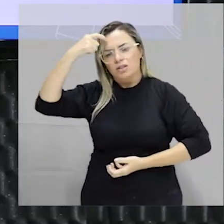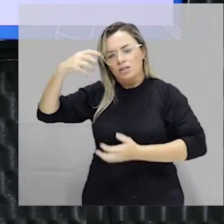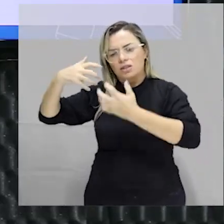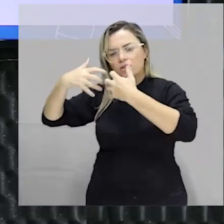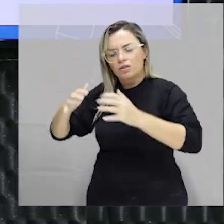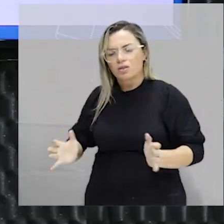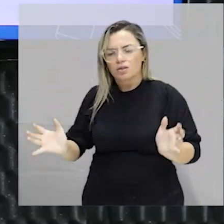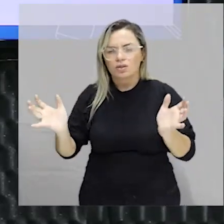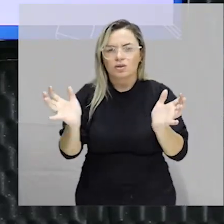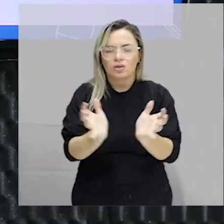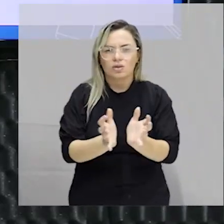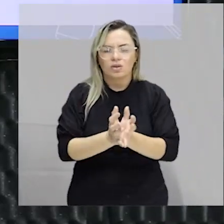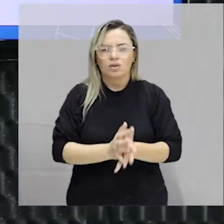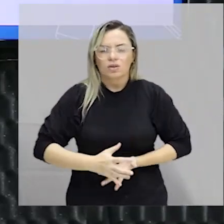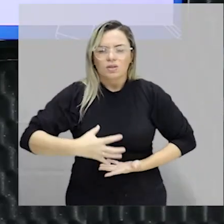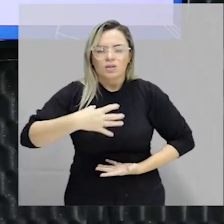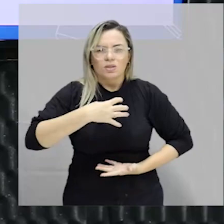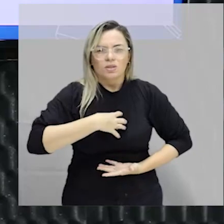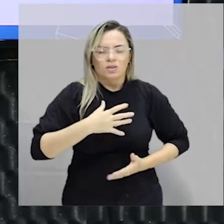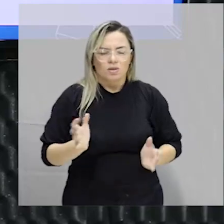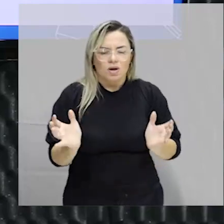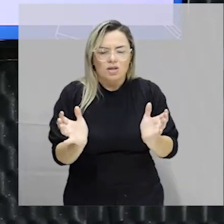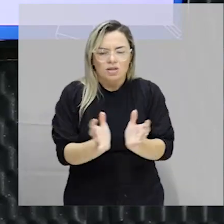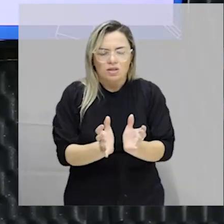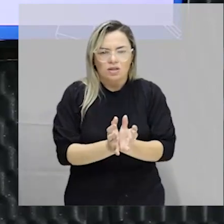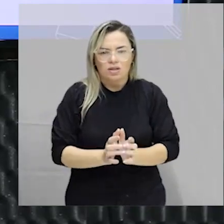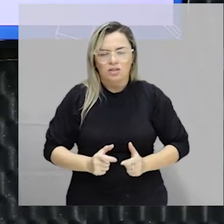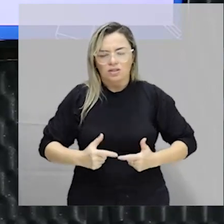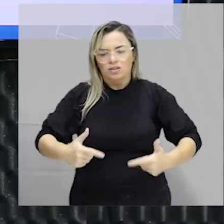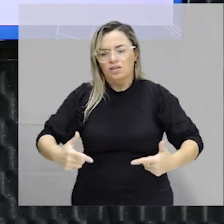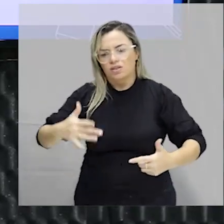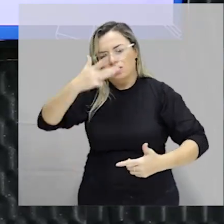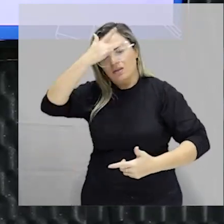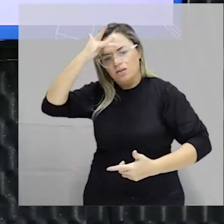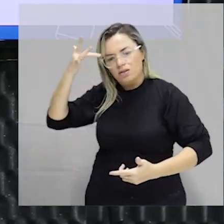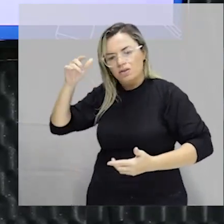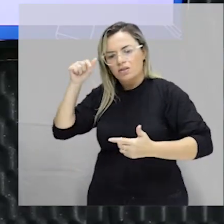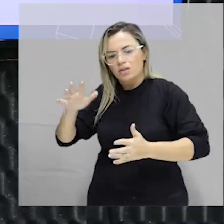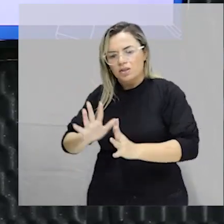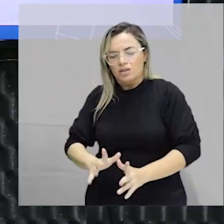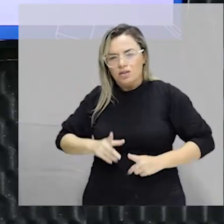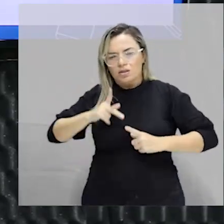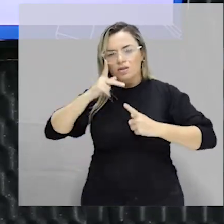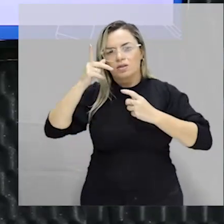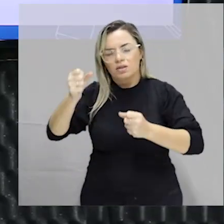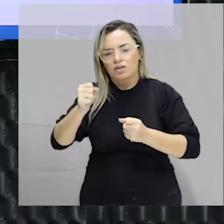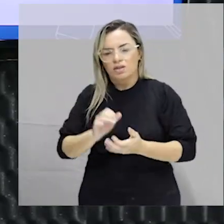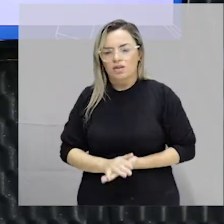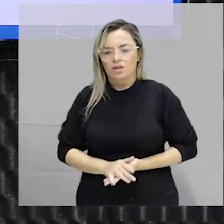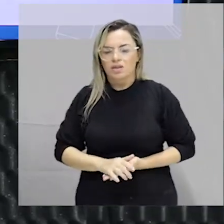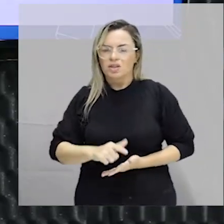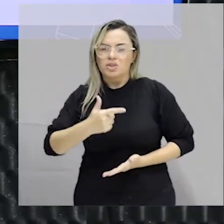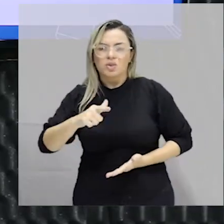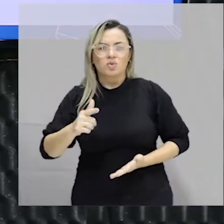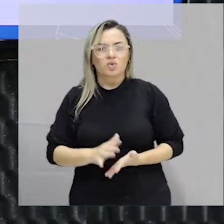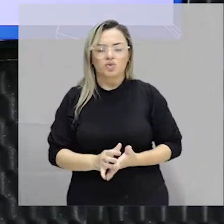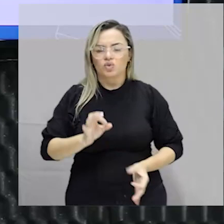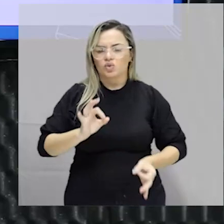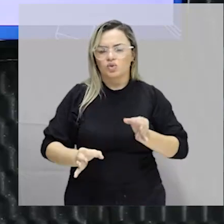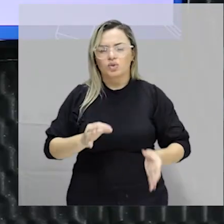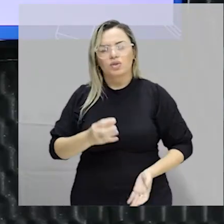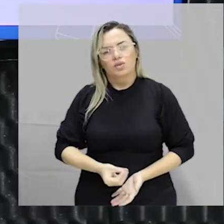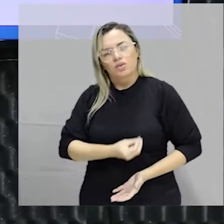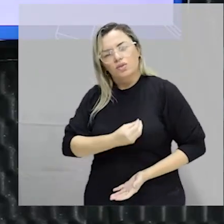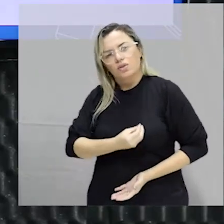ou seja, do sentimento coletivo de pertencer a essa classe, de sua força e das injustiças vividas